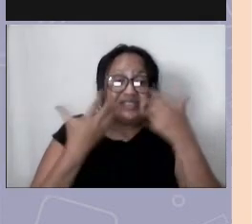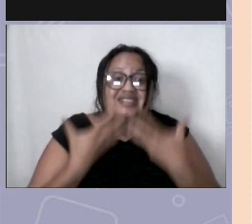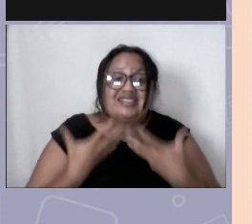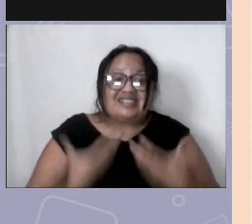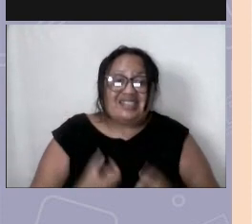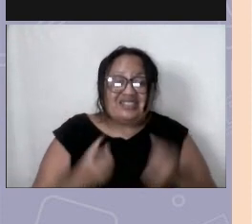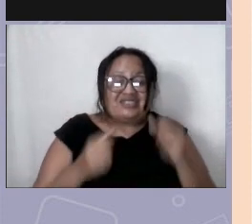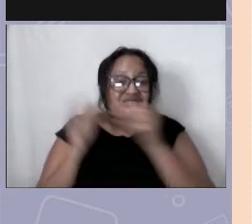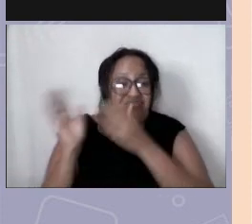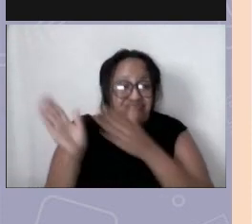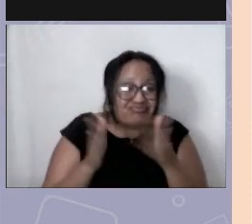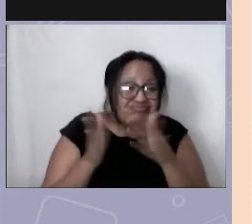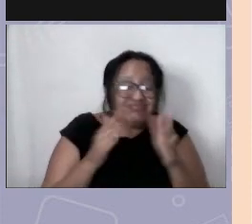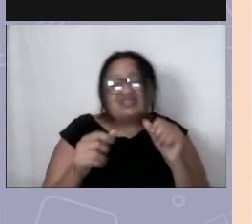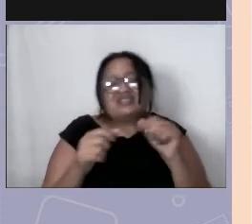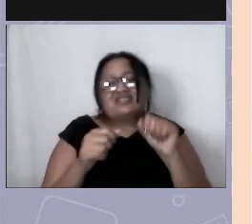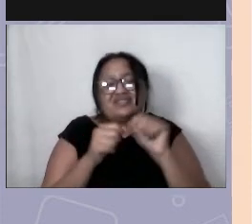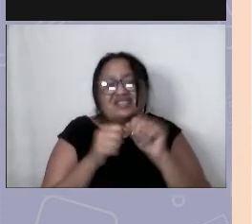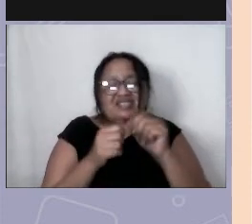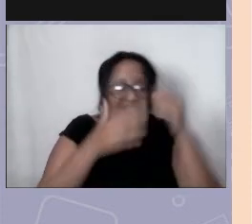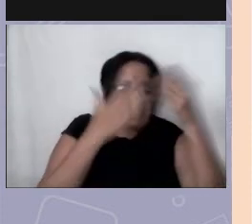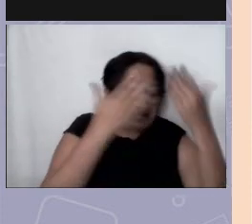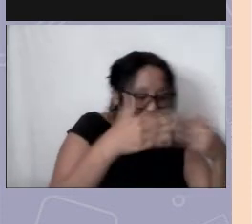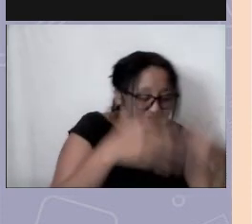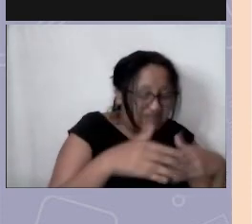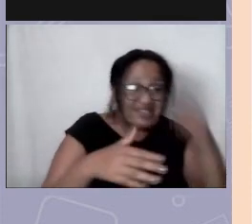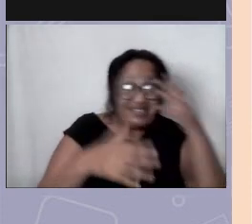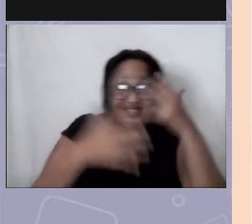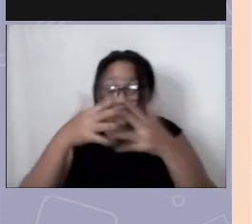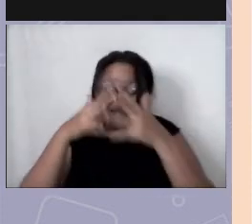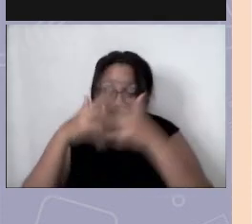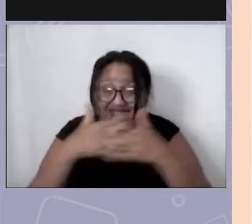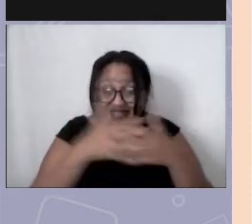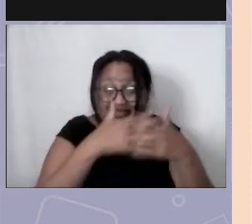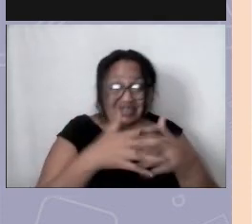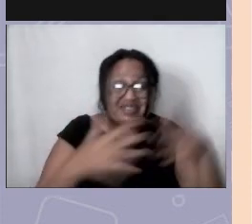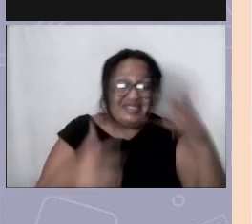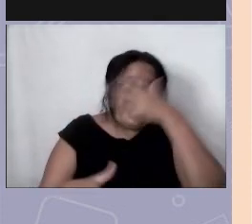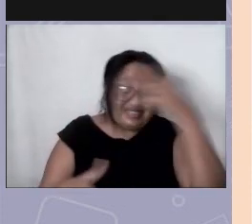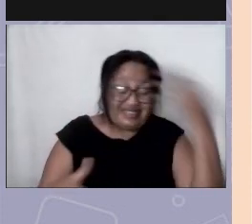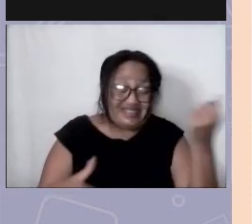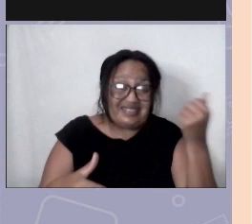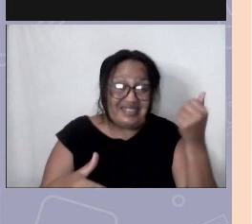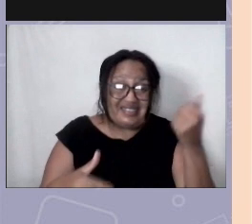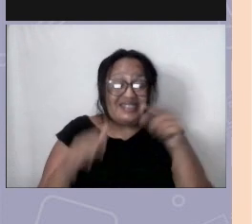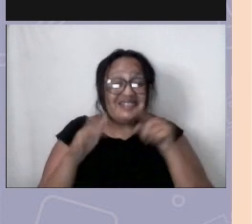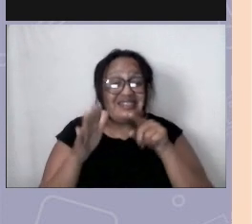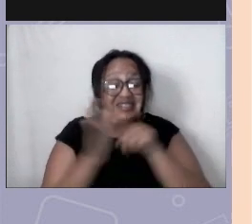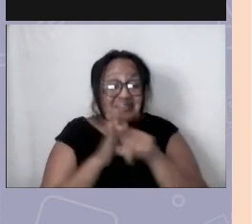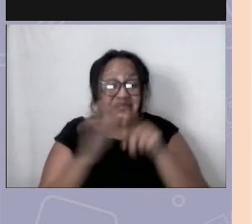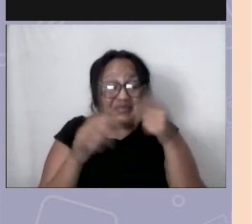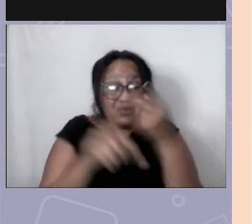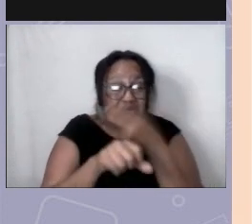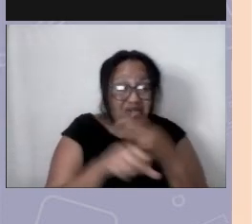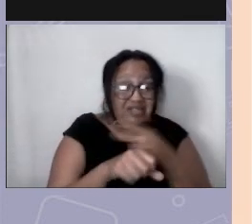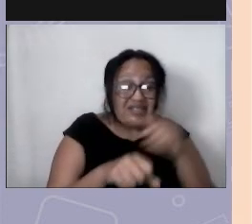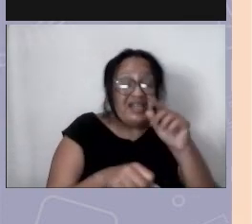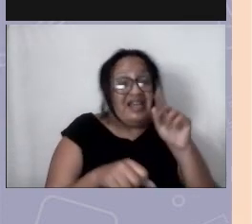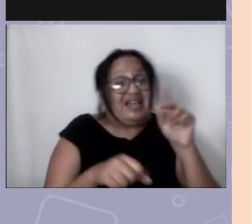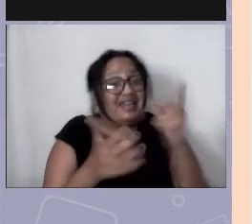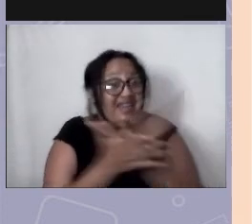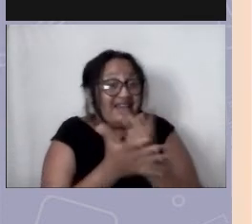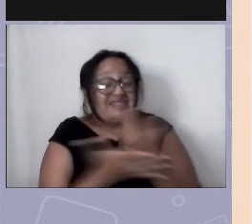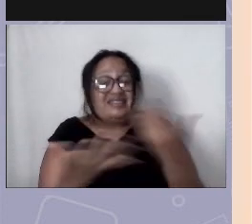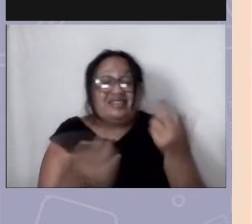fazer a prova você acaba se confundindo e esquece que a questão está procurando a incorreta aí você vê por exemplo a letra A está correta marca